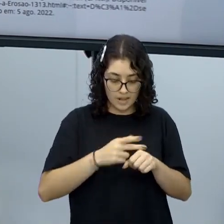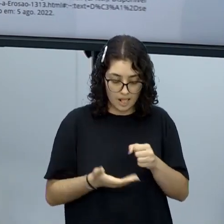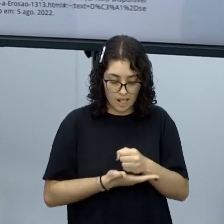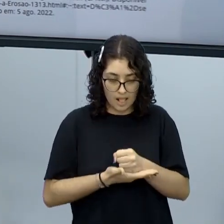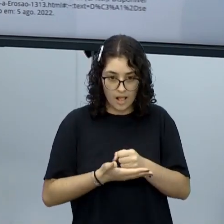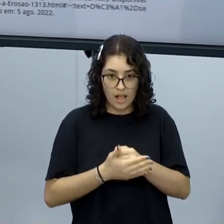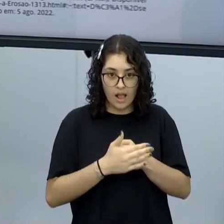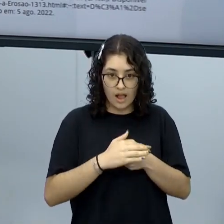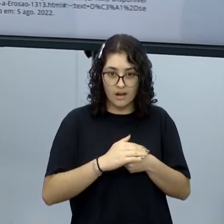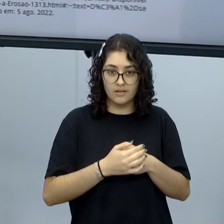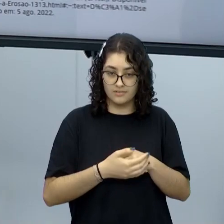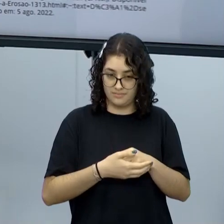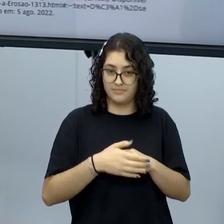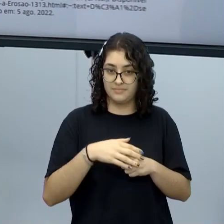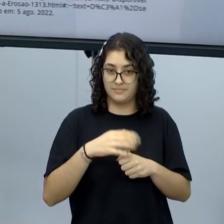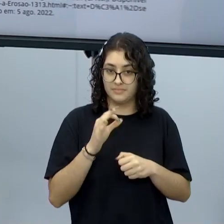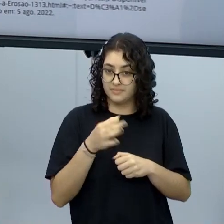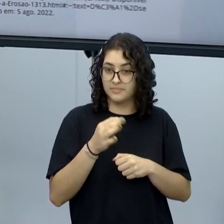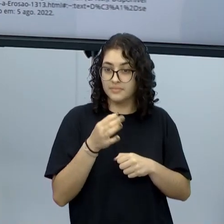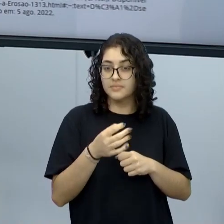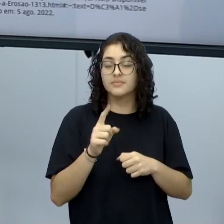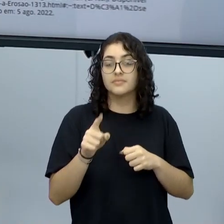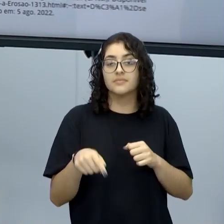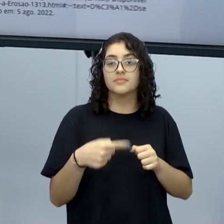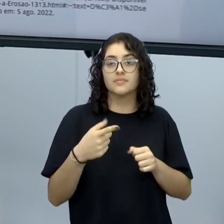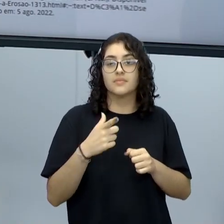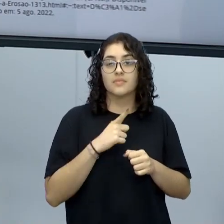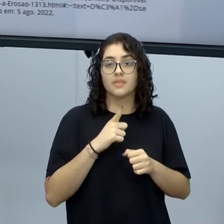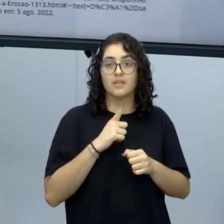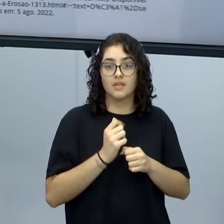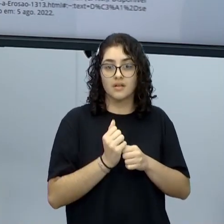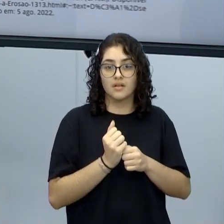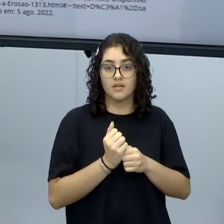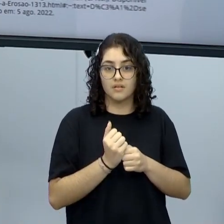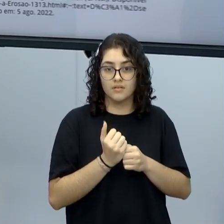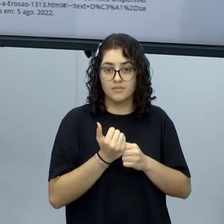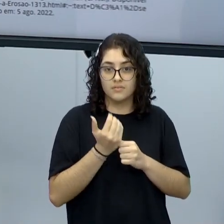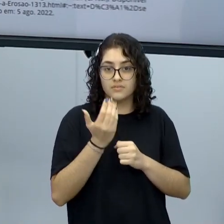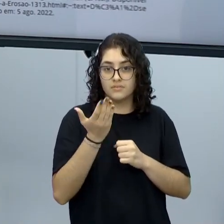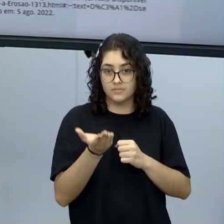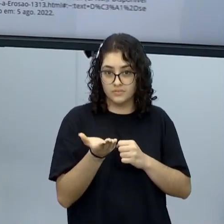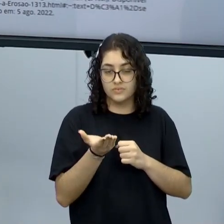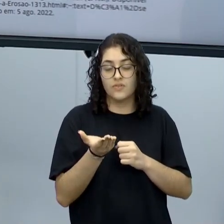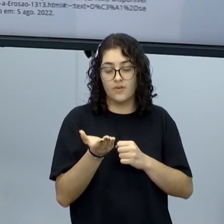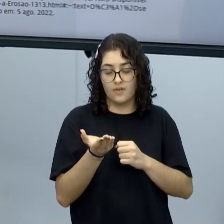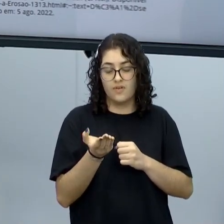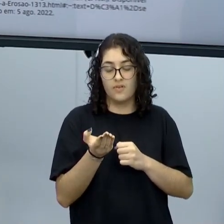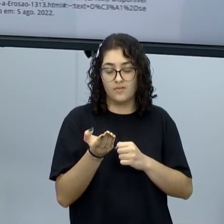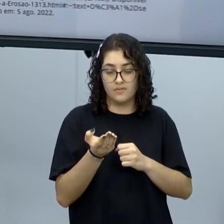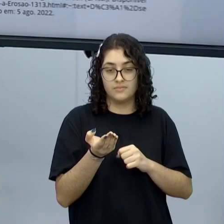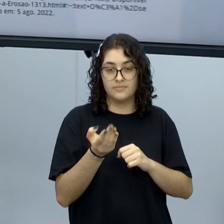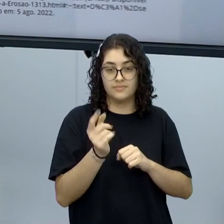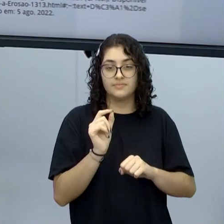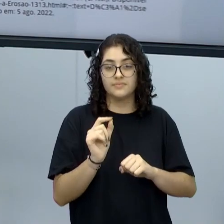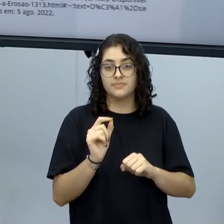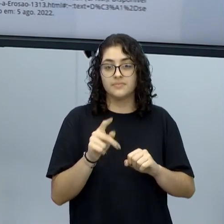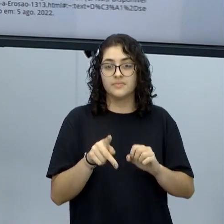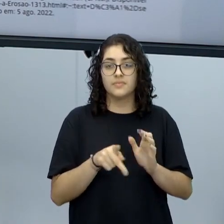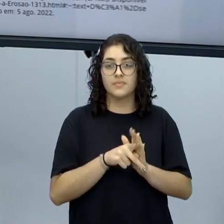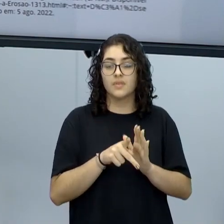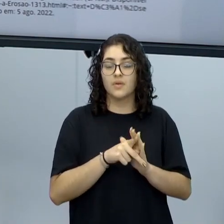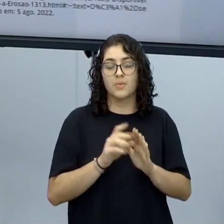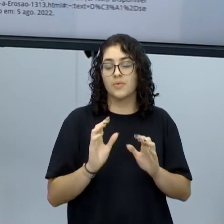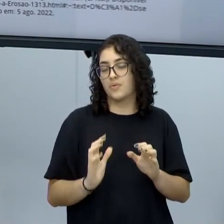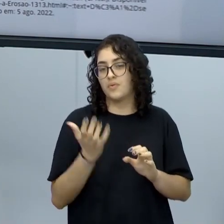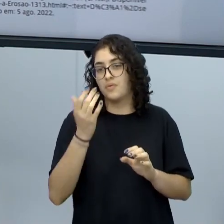vamos dizer, da rocha, mais ou menos assim. E a gente tem o exógeno, ou externo, que é justamente causado por fatores